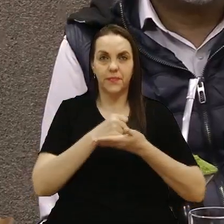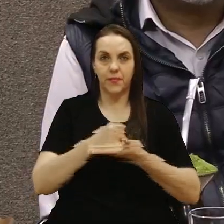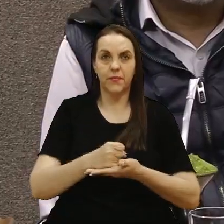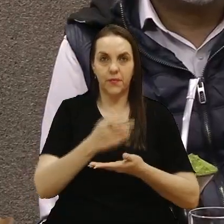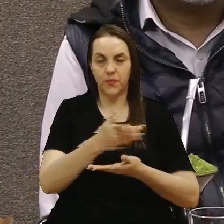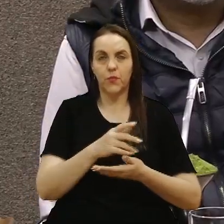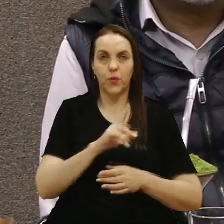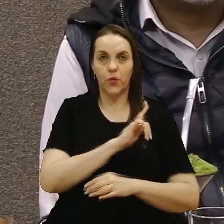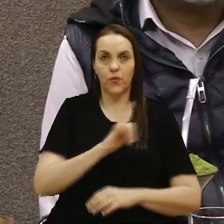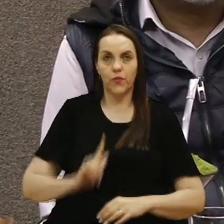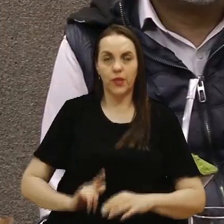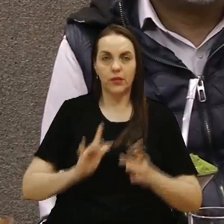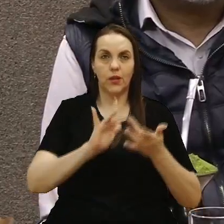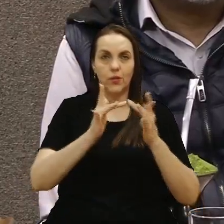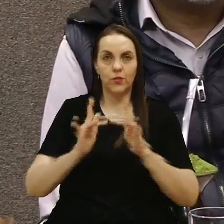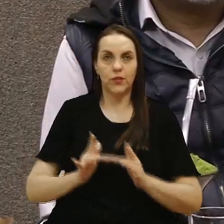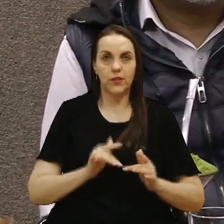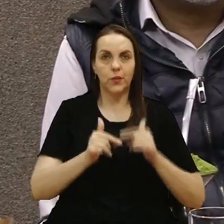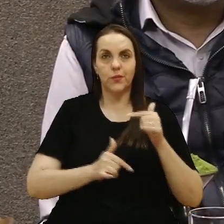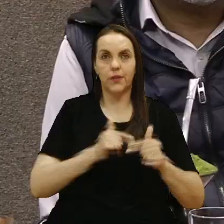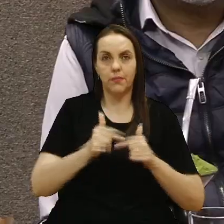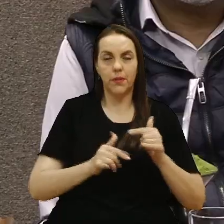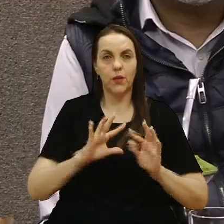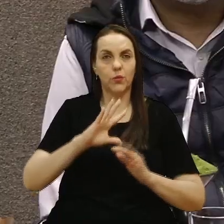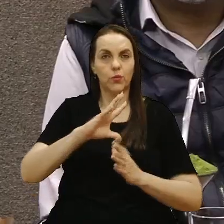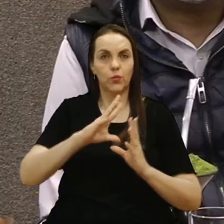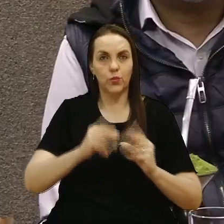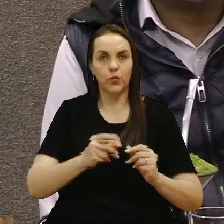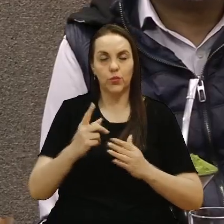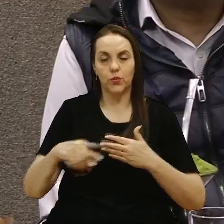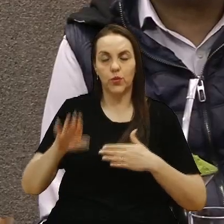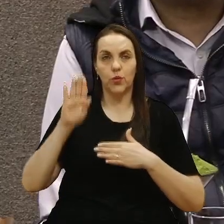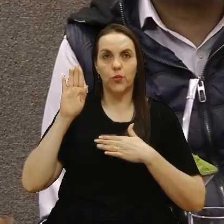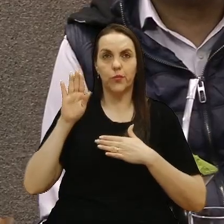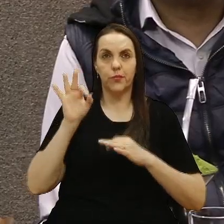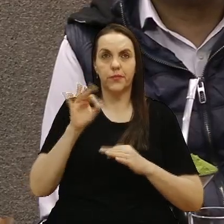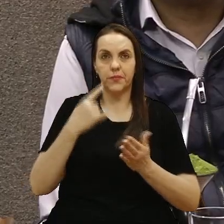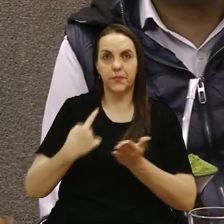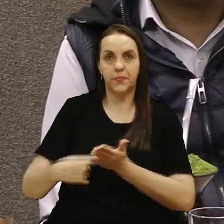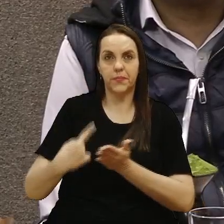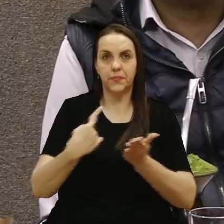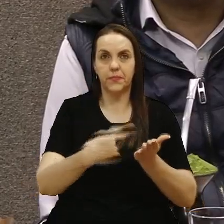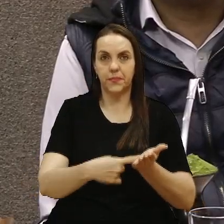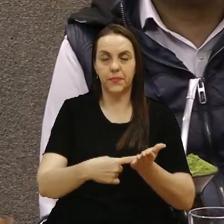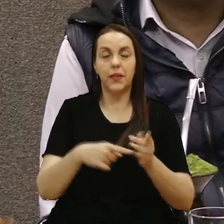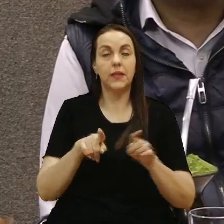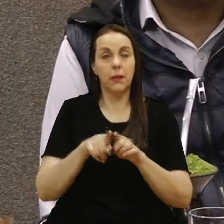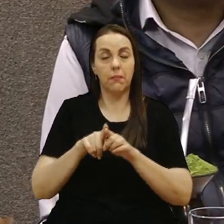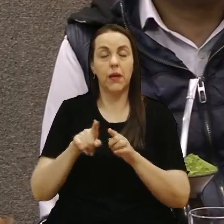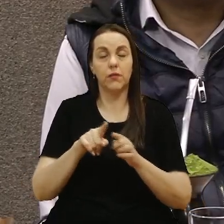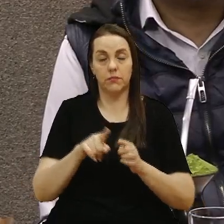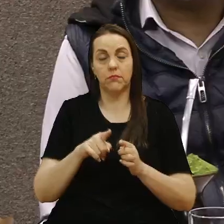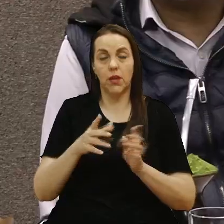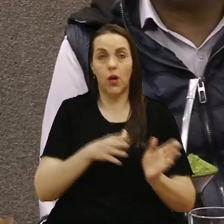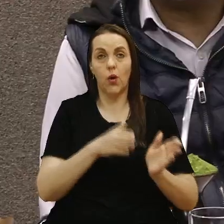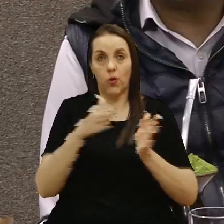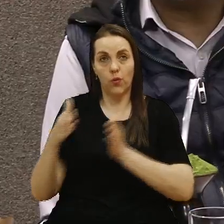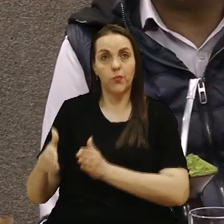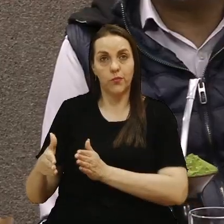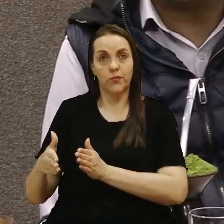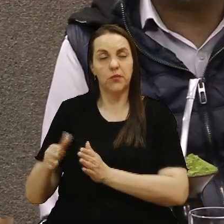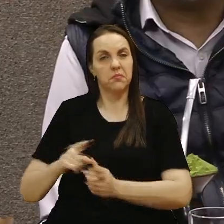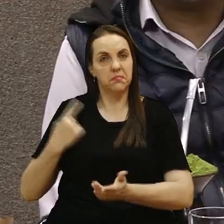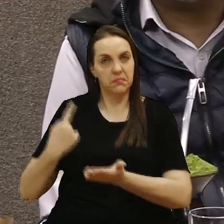pelo trabalho, a todos que se comprometeram com o que foi combinado, inclusive a oposição também, que o que foi acordado foi